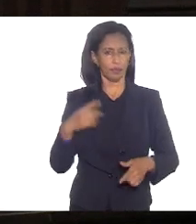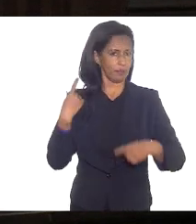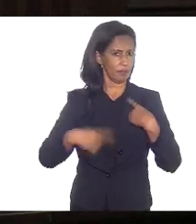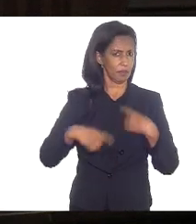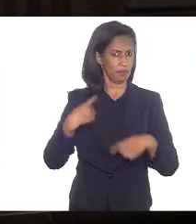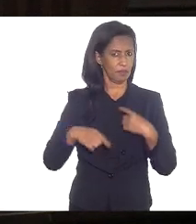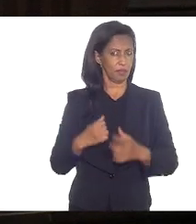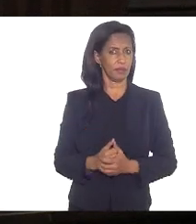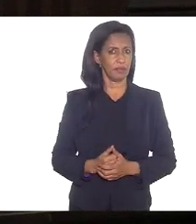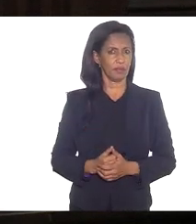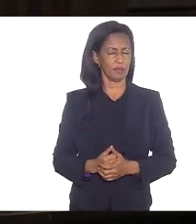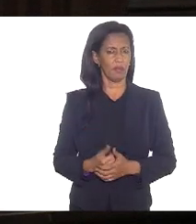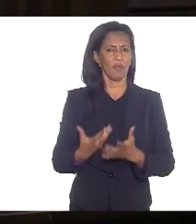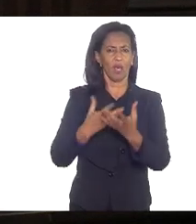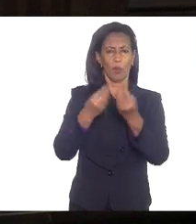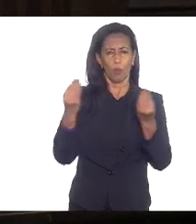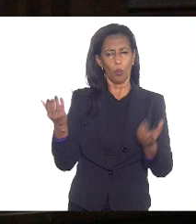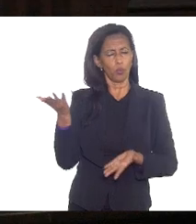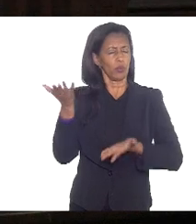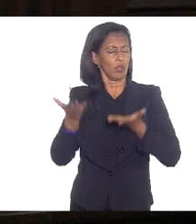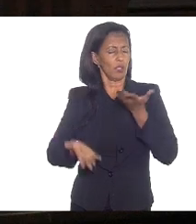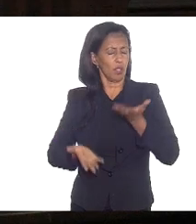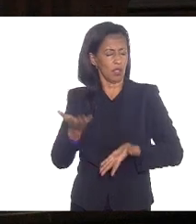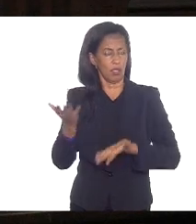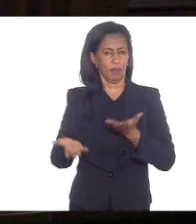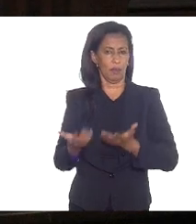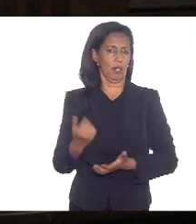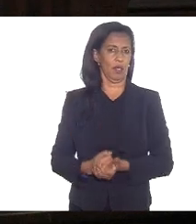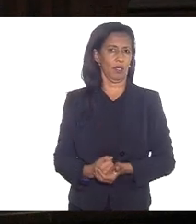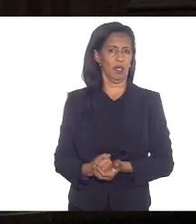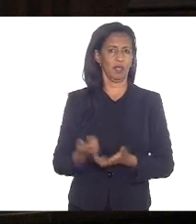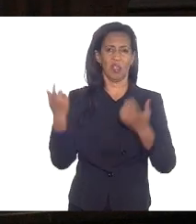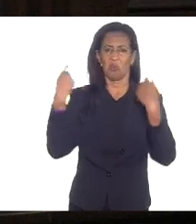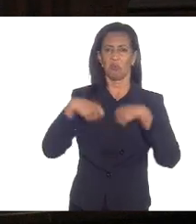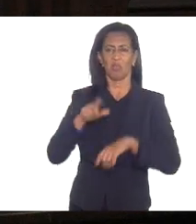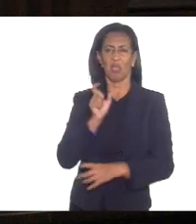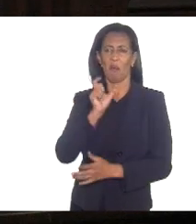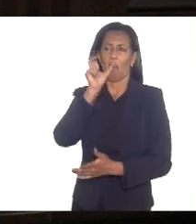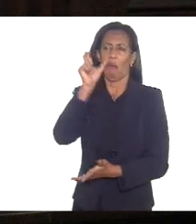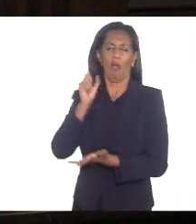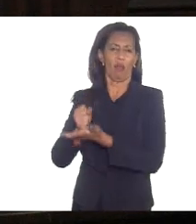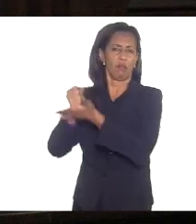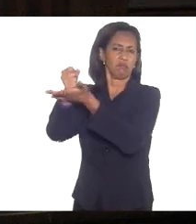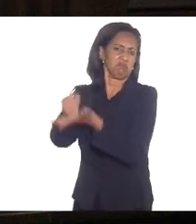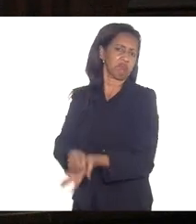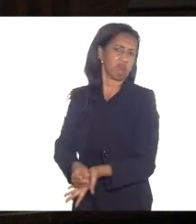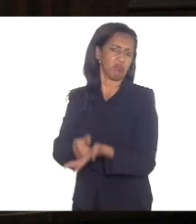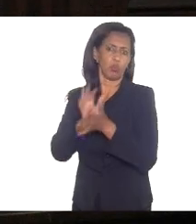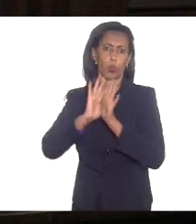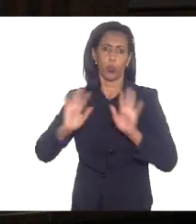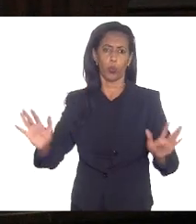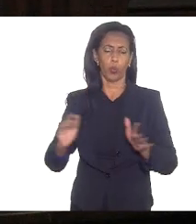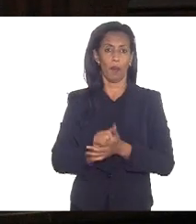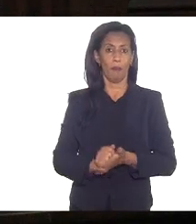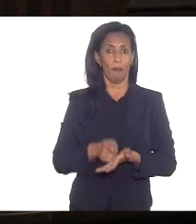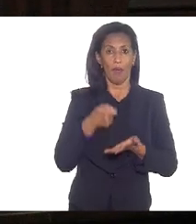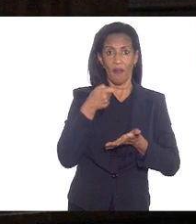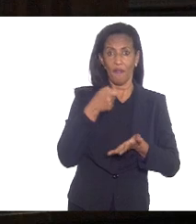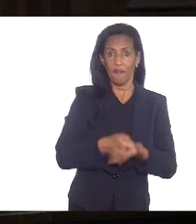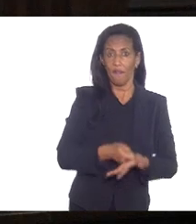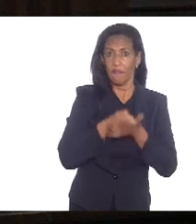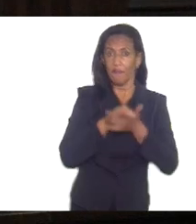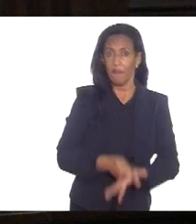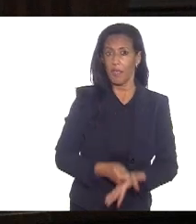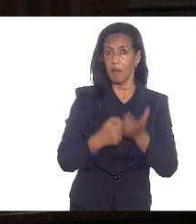Debate de maneira bastante equilibrada e sem uso de termos pejorativos e de baixo calão, mas firme na